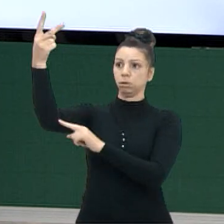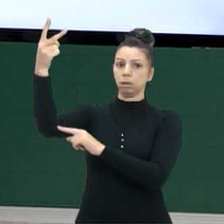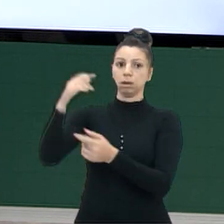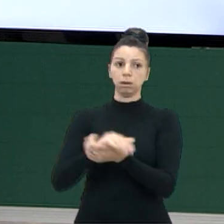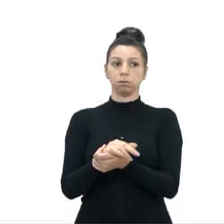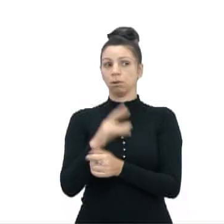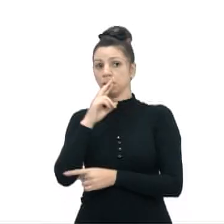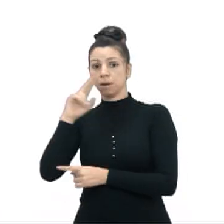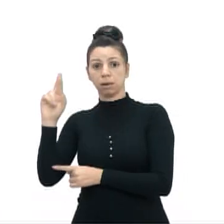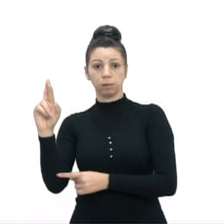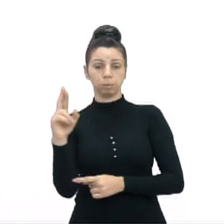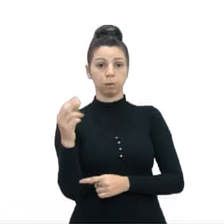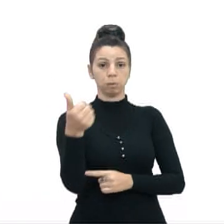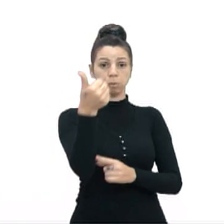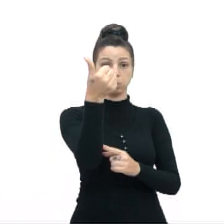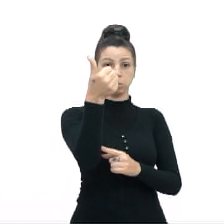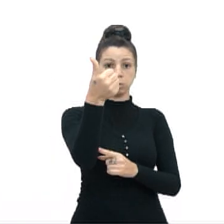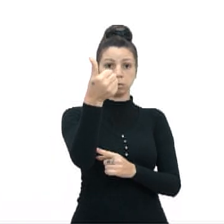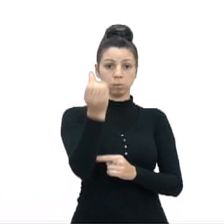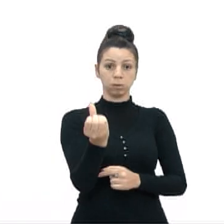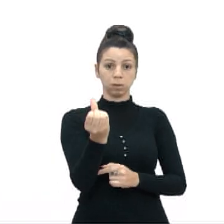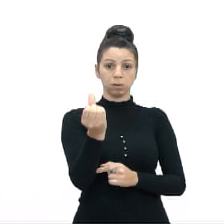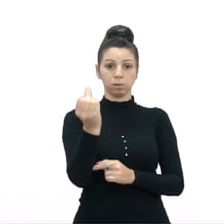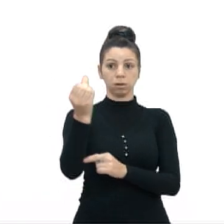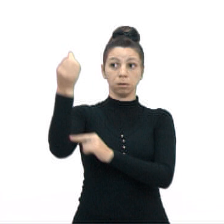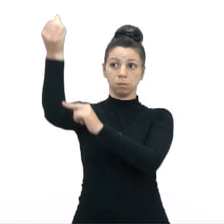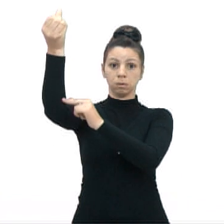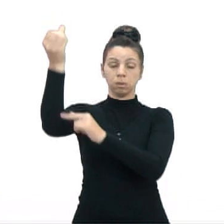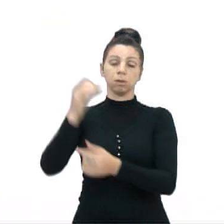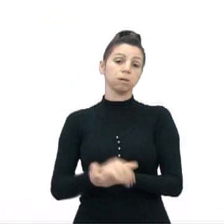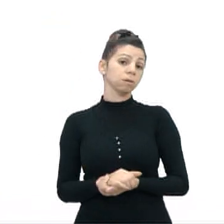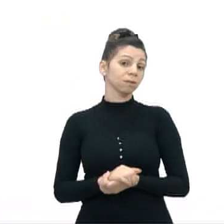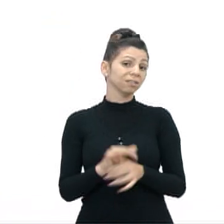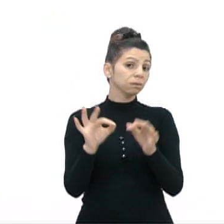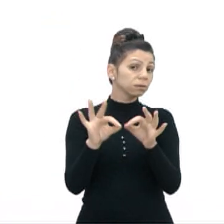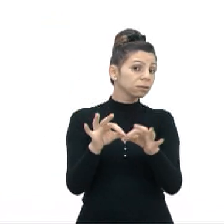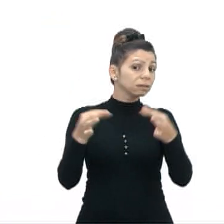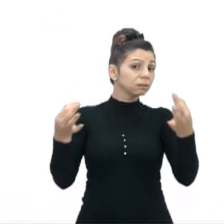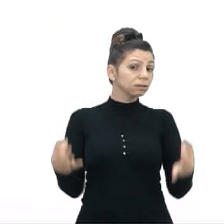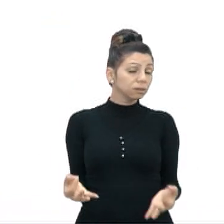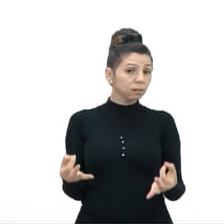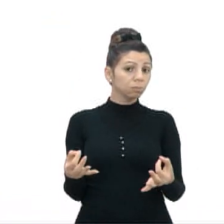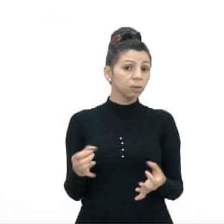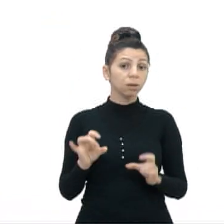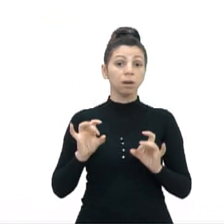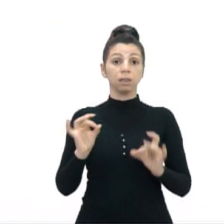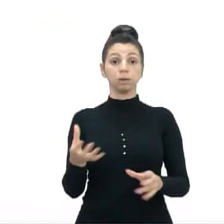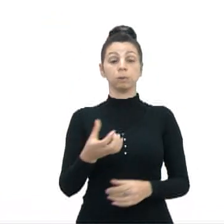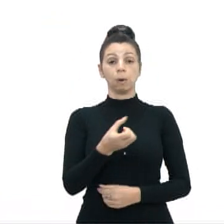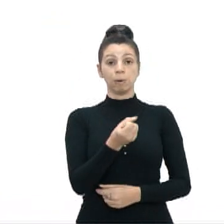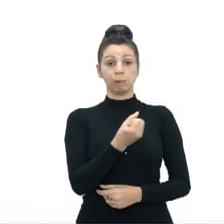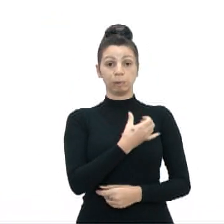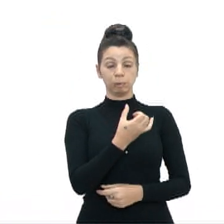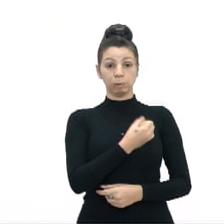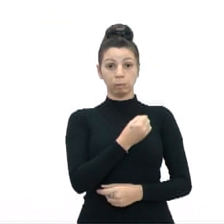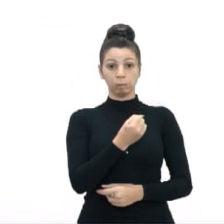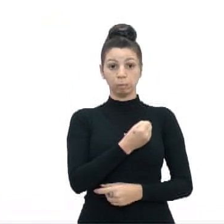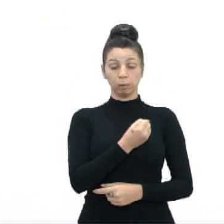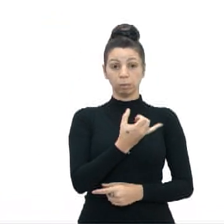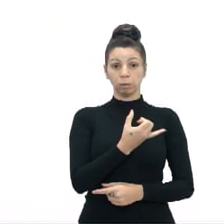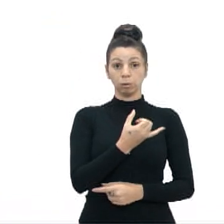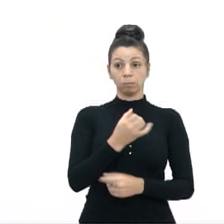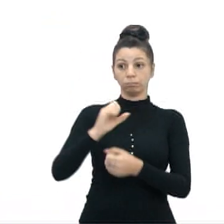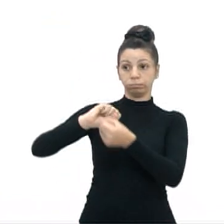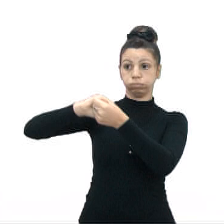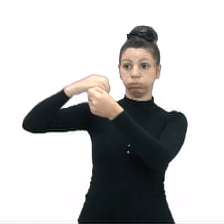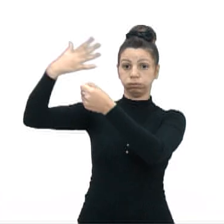Resposta 16x na sexta. Simples, só pegar a parte numérica e levar ao expoente que está do lado de fora do